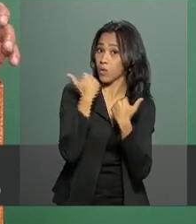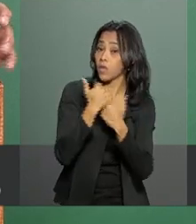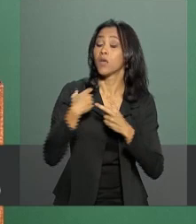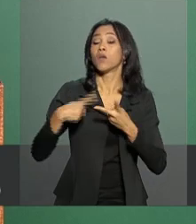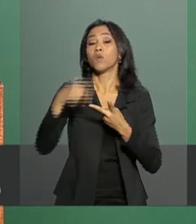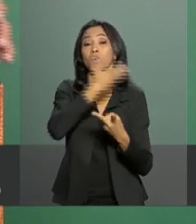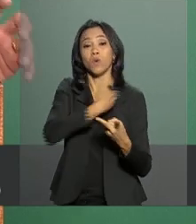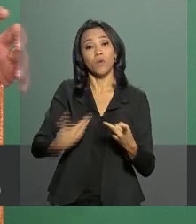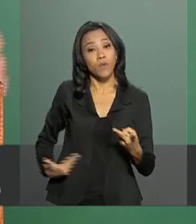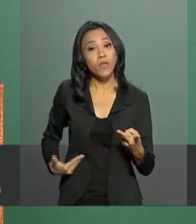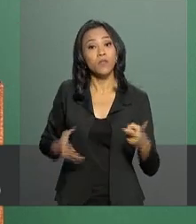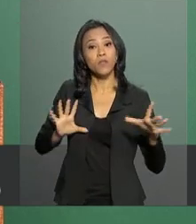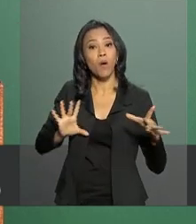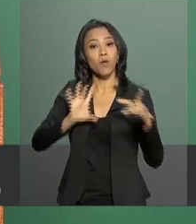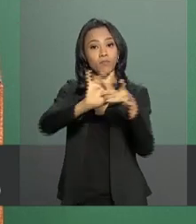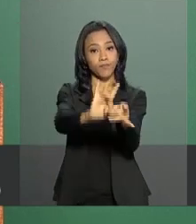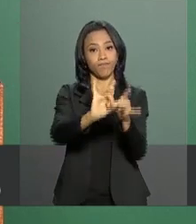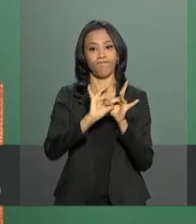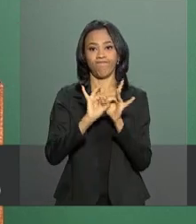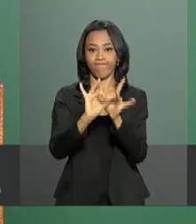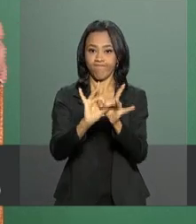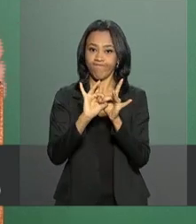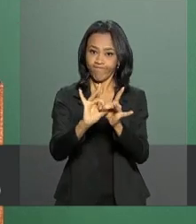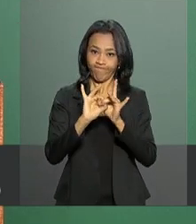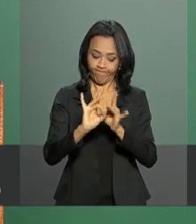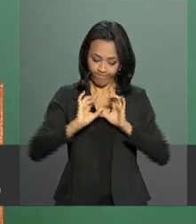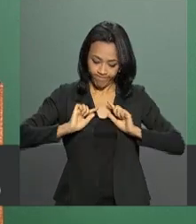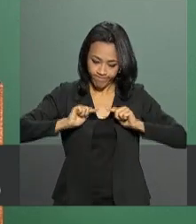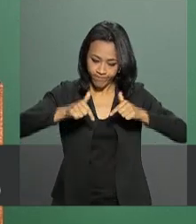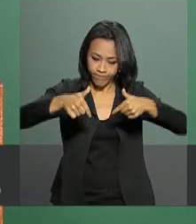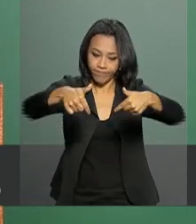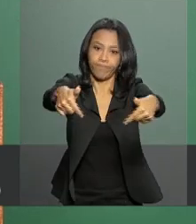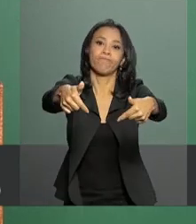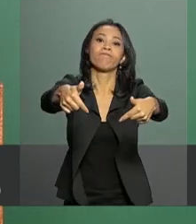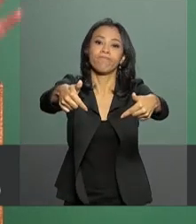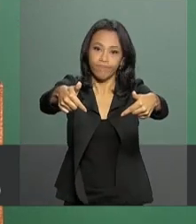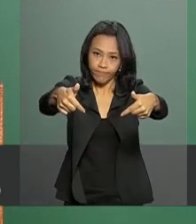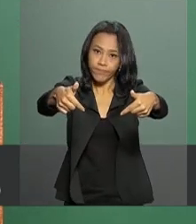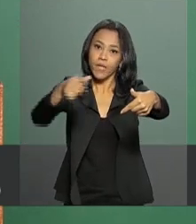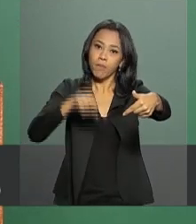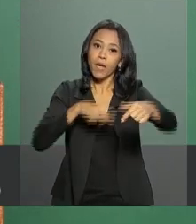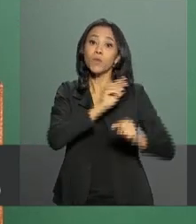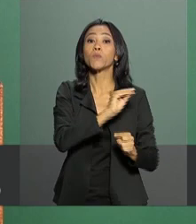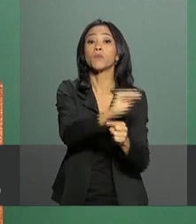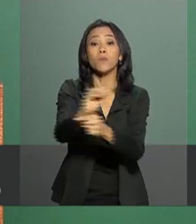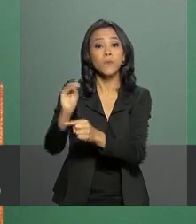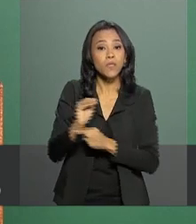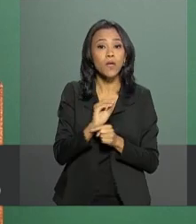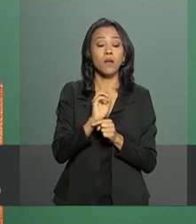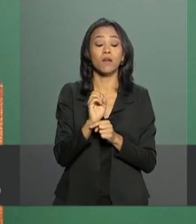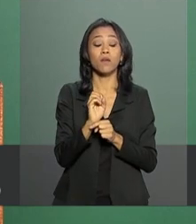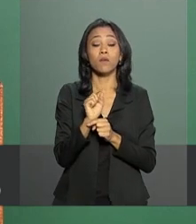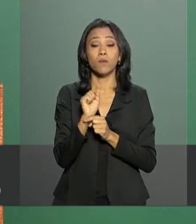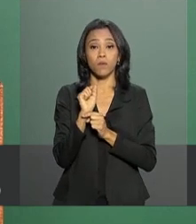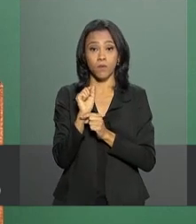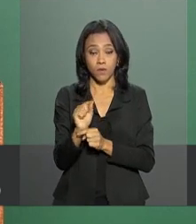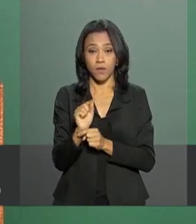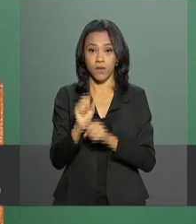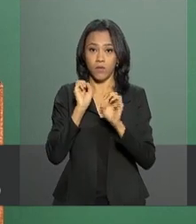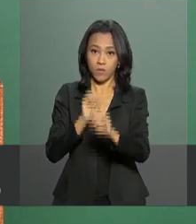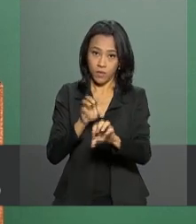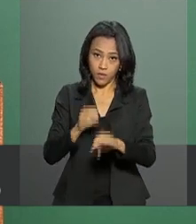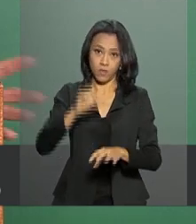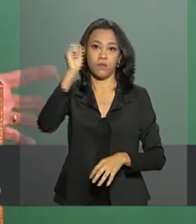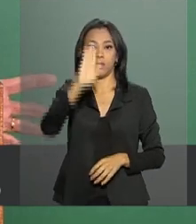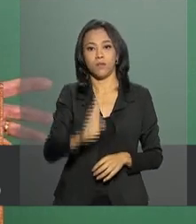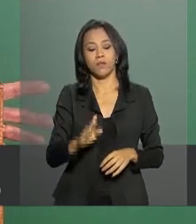estão conectados estão conjugados são juntados não amalgamados para cuidar da educação no nosso